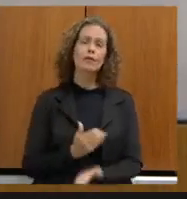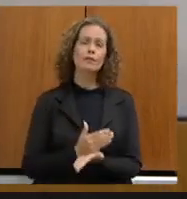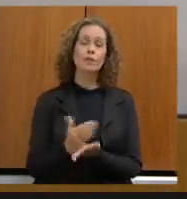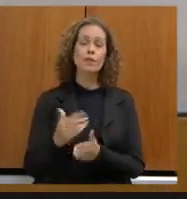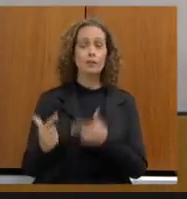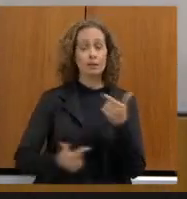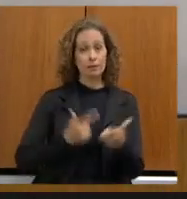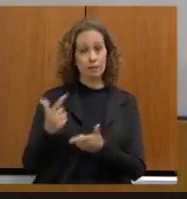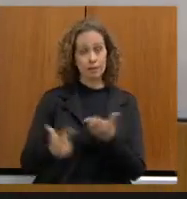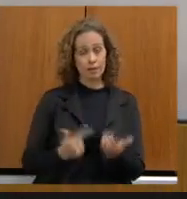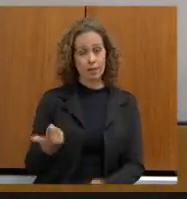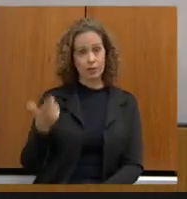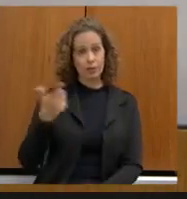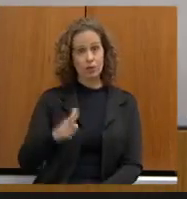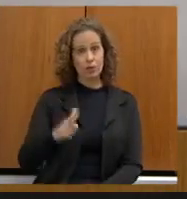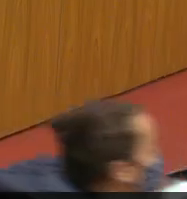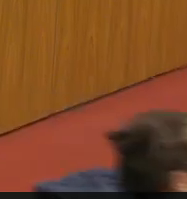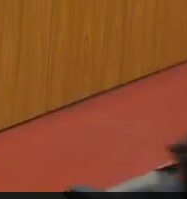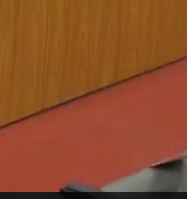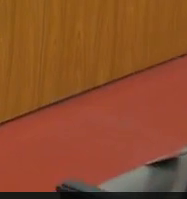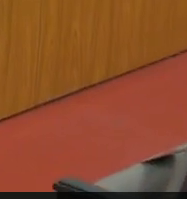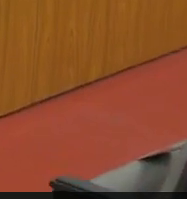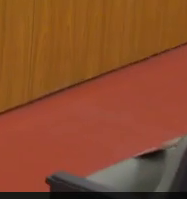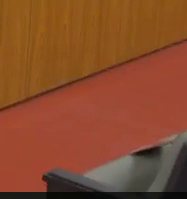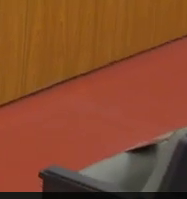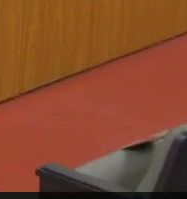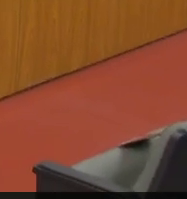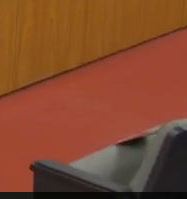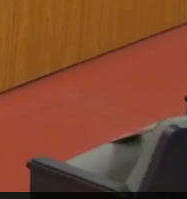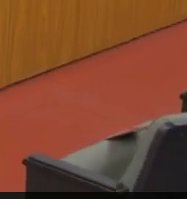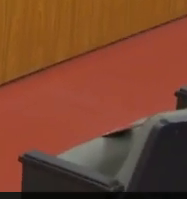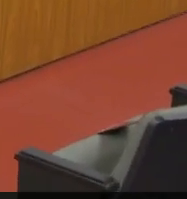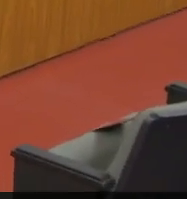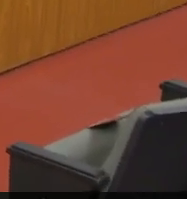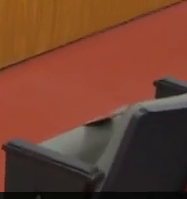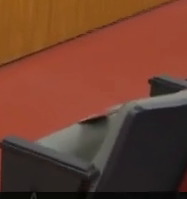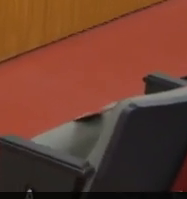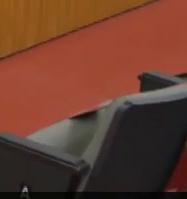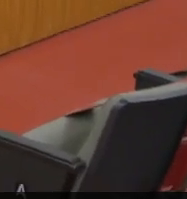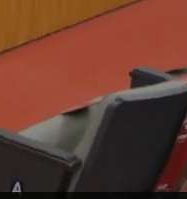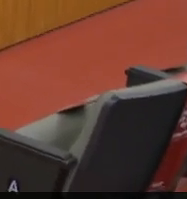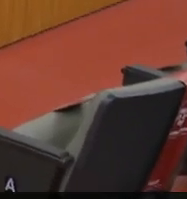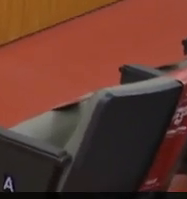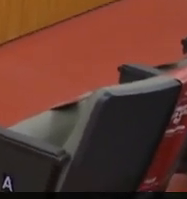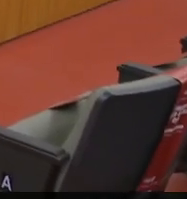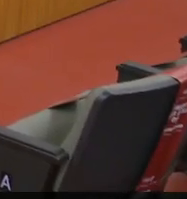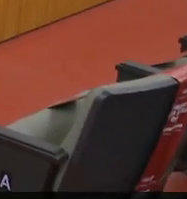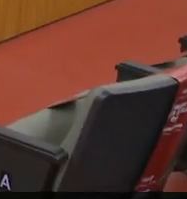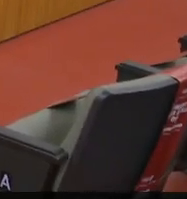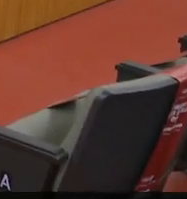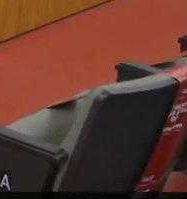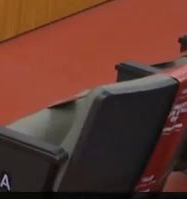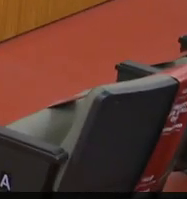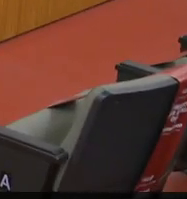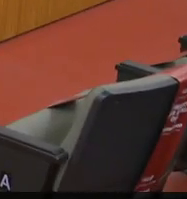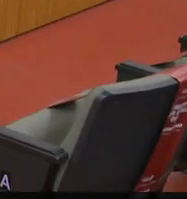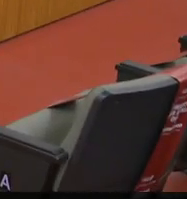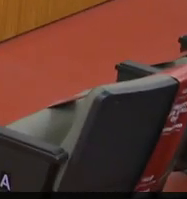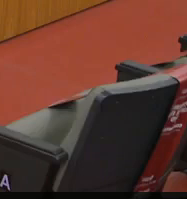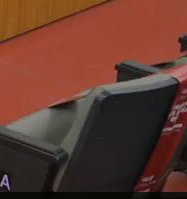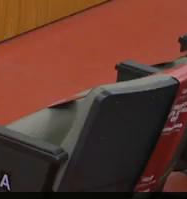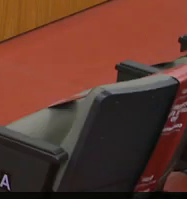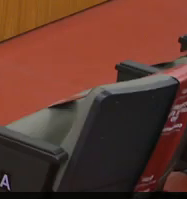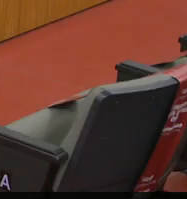estão suspensos os trabalhos por três viro lista assessor de planejamento institucional da Polícia Civil Estado Minas Gerais